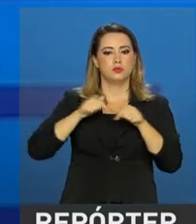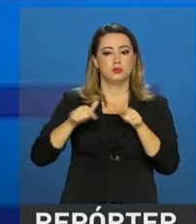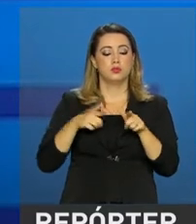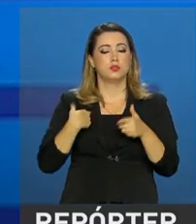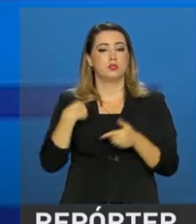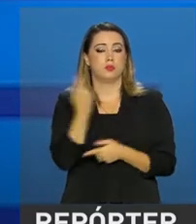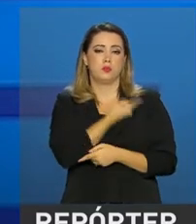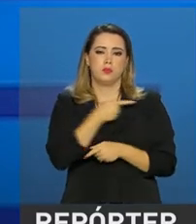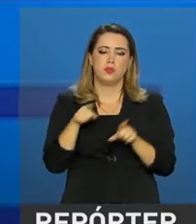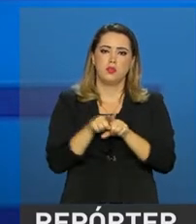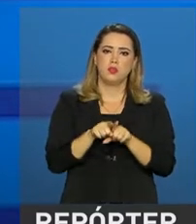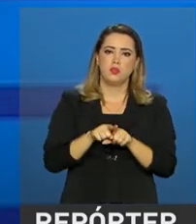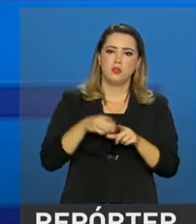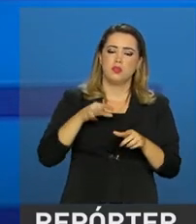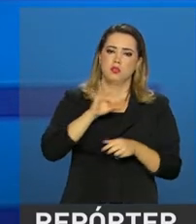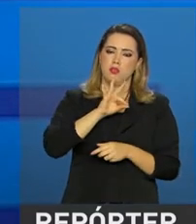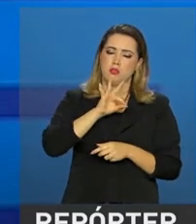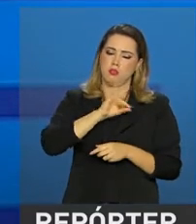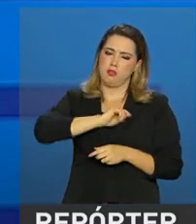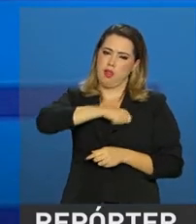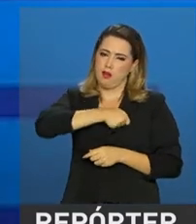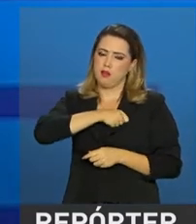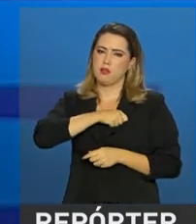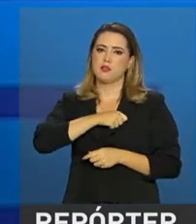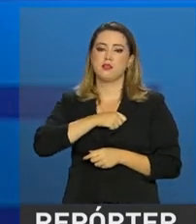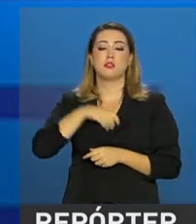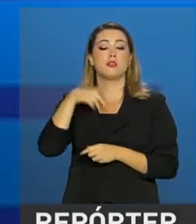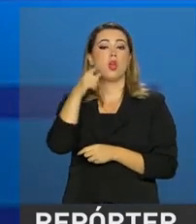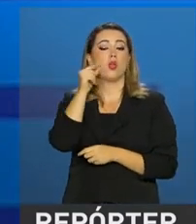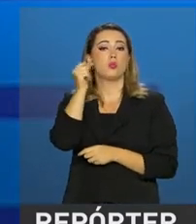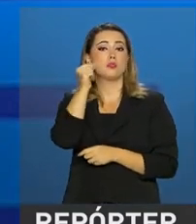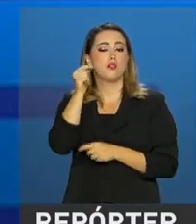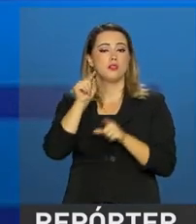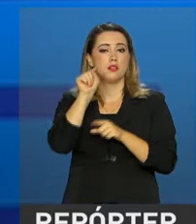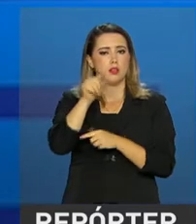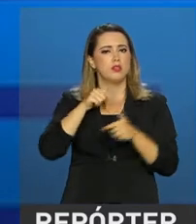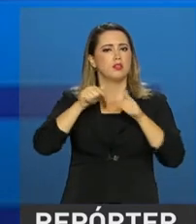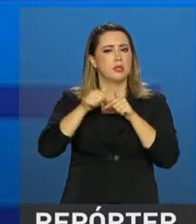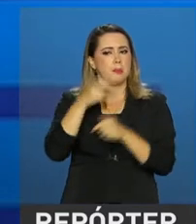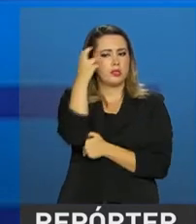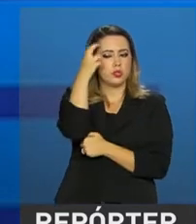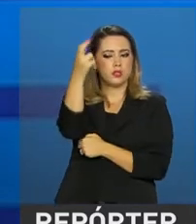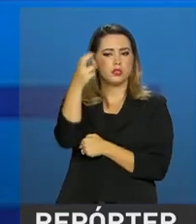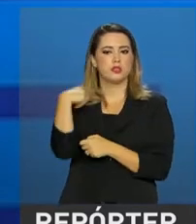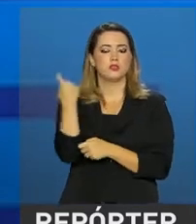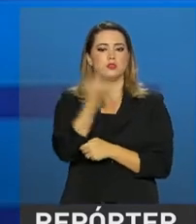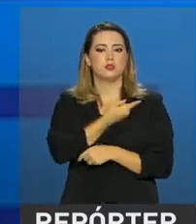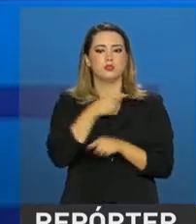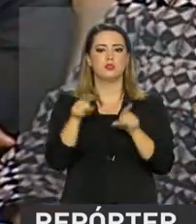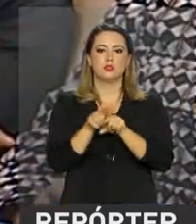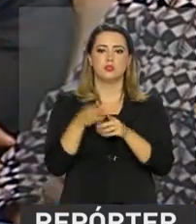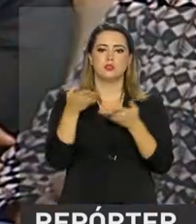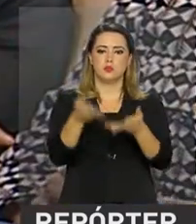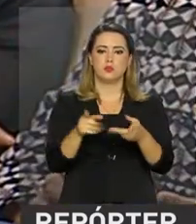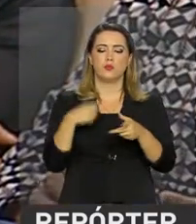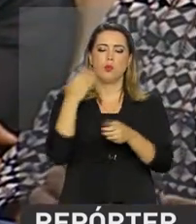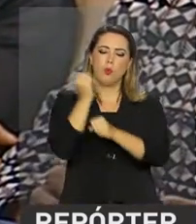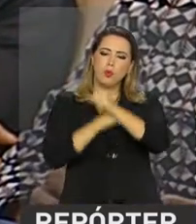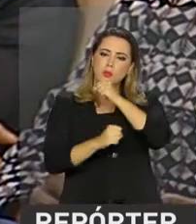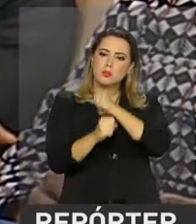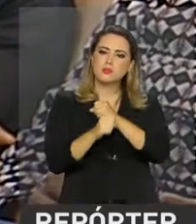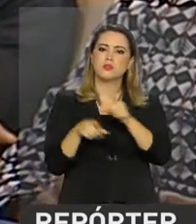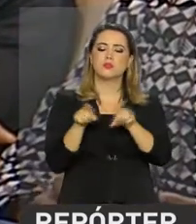Federal no Ceará, Delegacia de Juazeiro do Norte, né? E a partir de trabalhos de inteligência, desenvolvidos a partir desde o ano